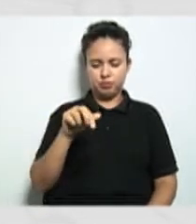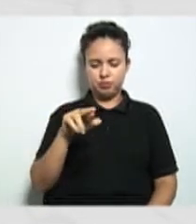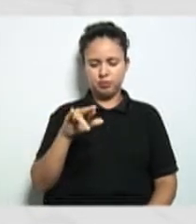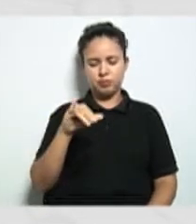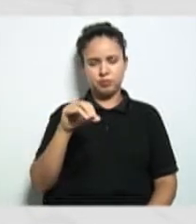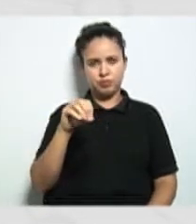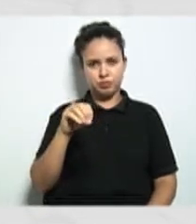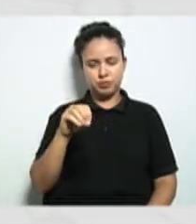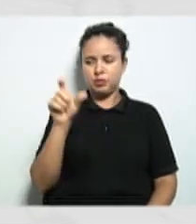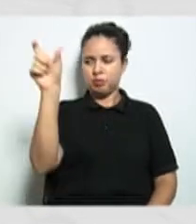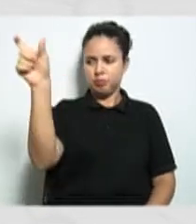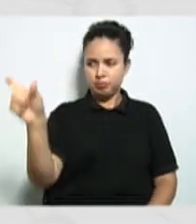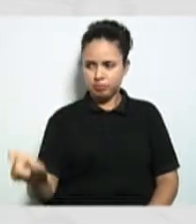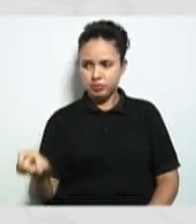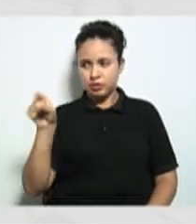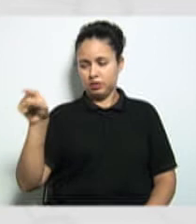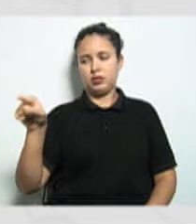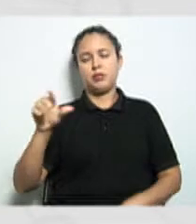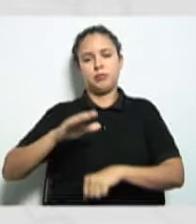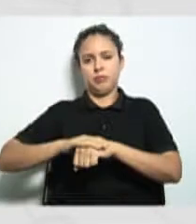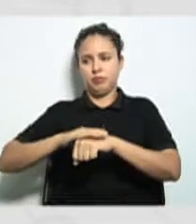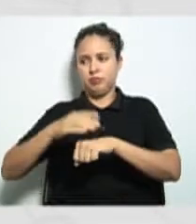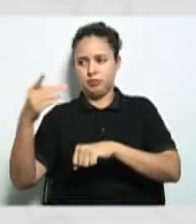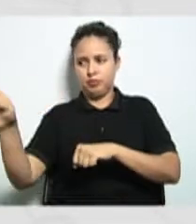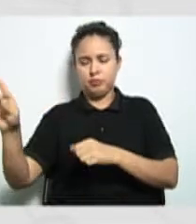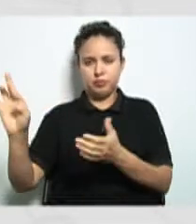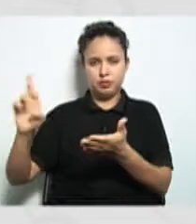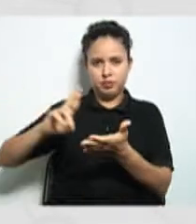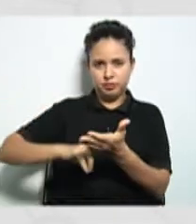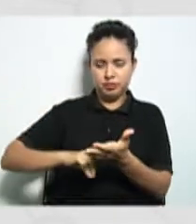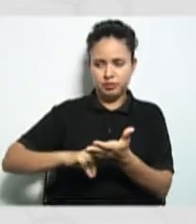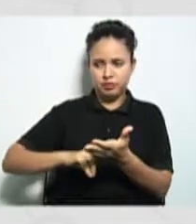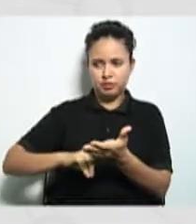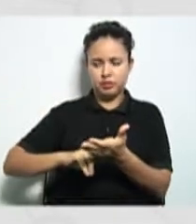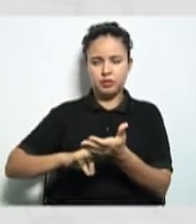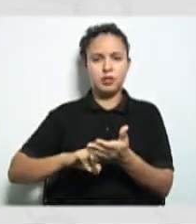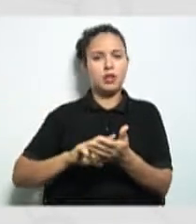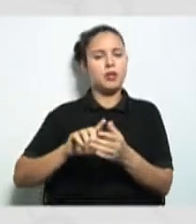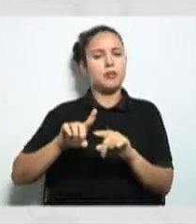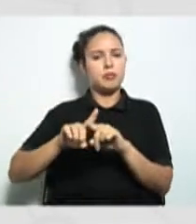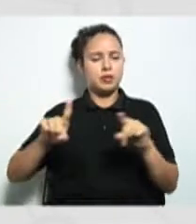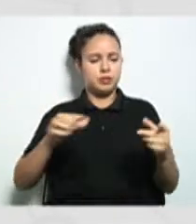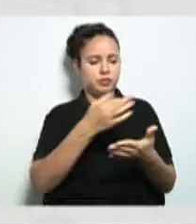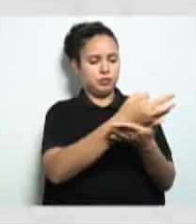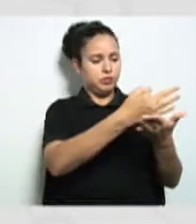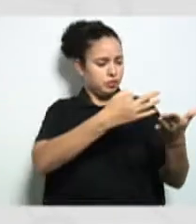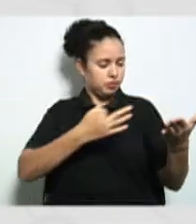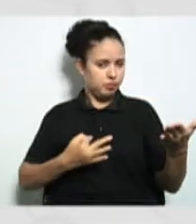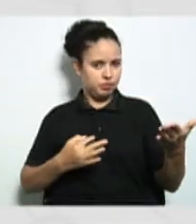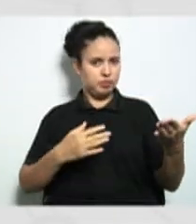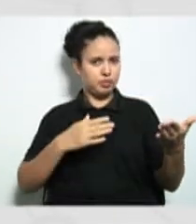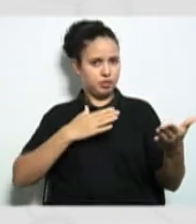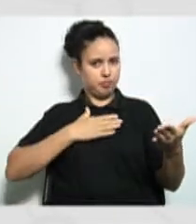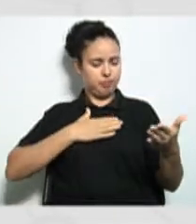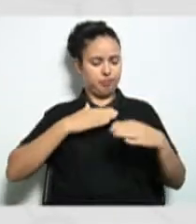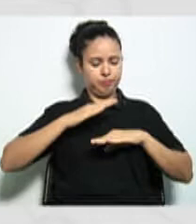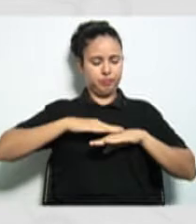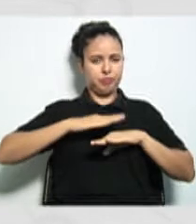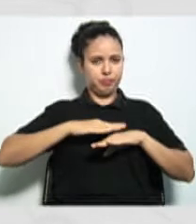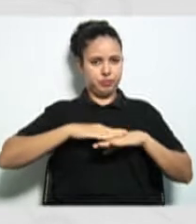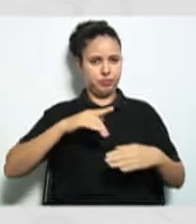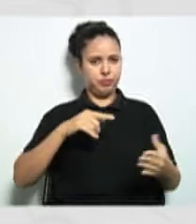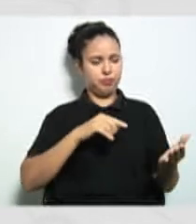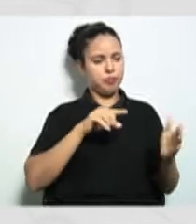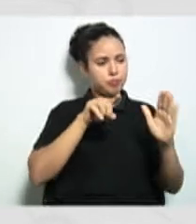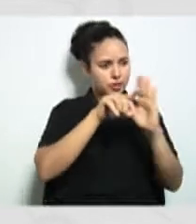formulário, eu que sou pesquisador, sou quem respondo, tá? Então essa é a diferença. Então nesse caso aí, o